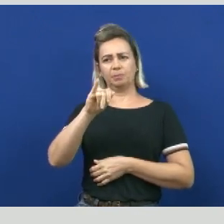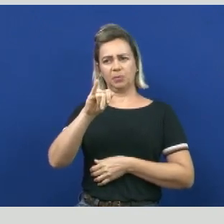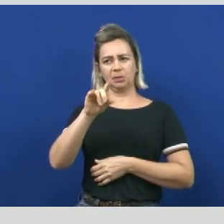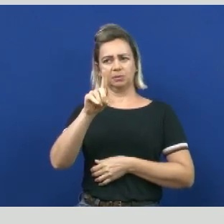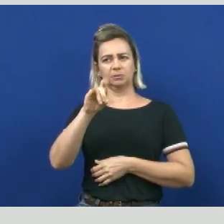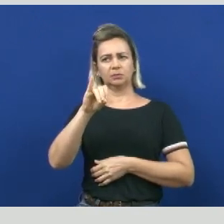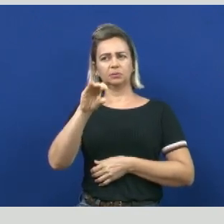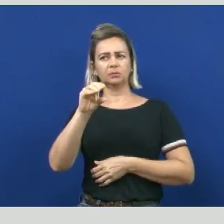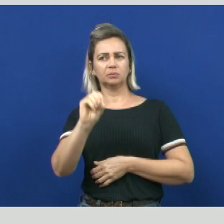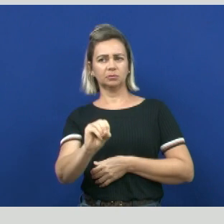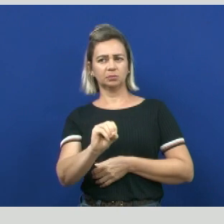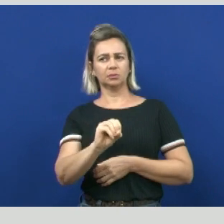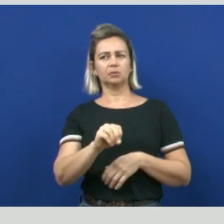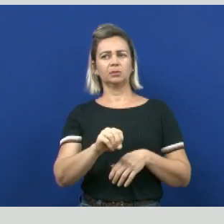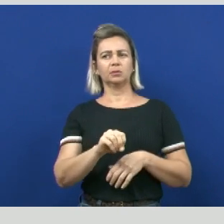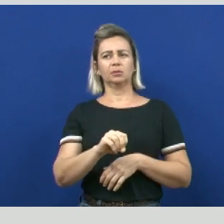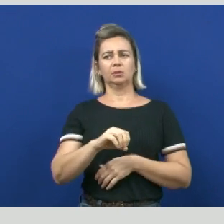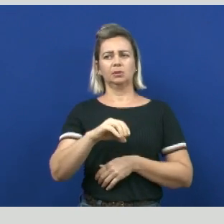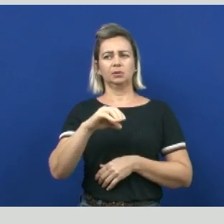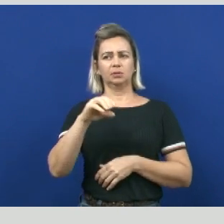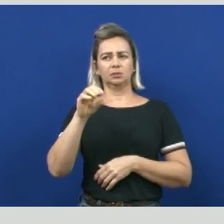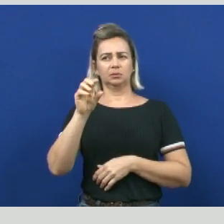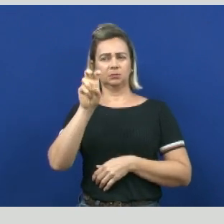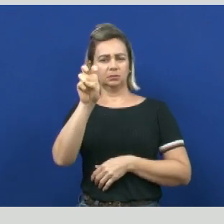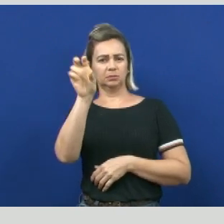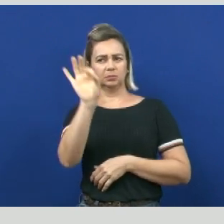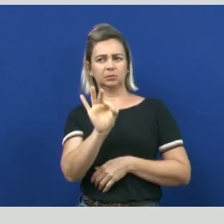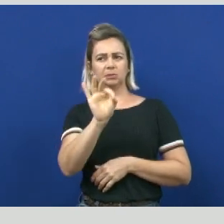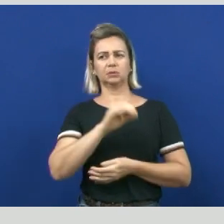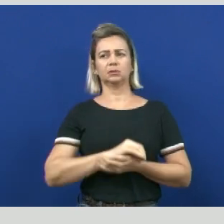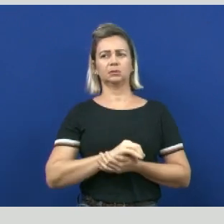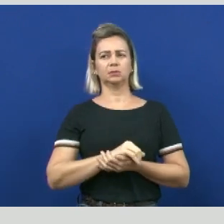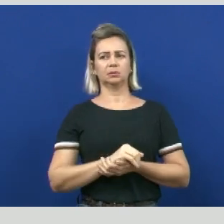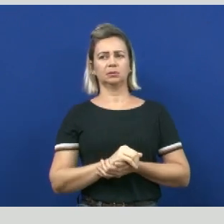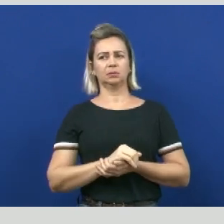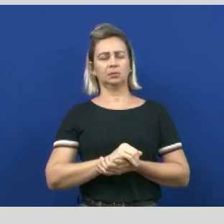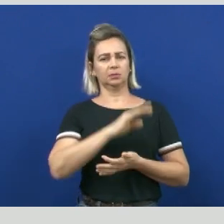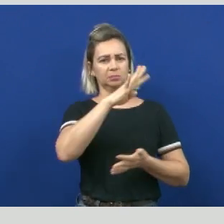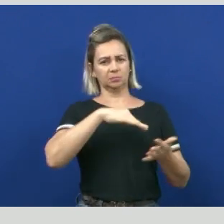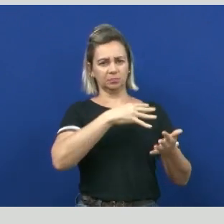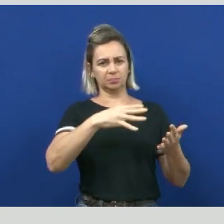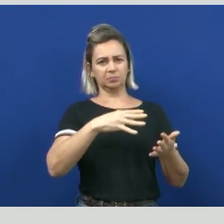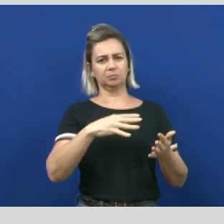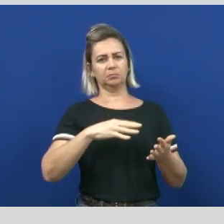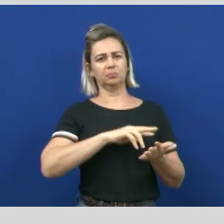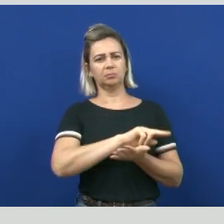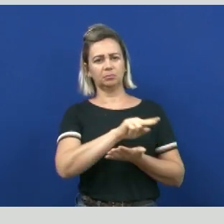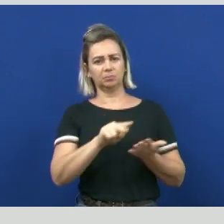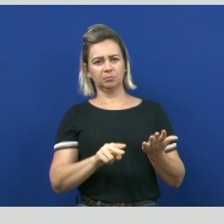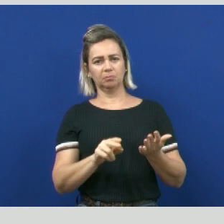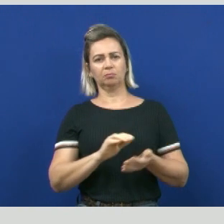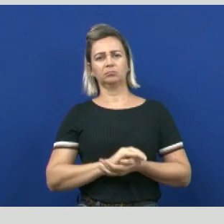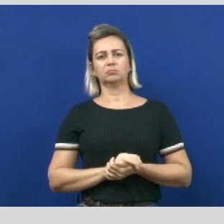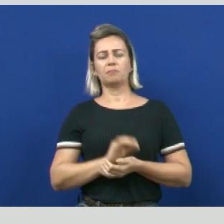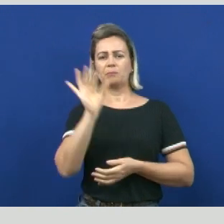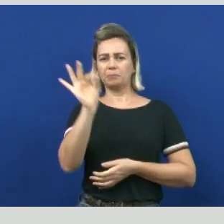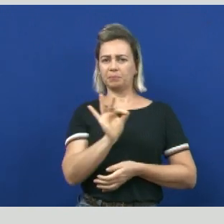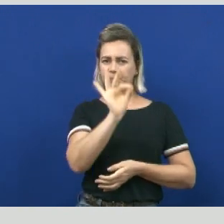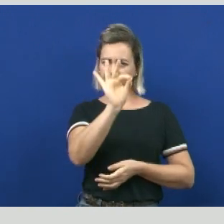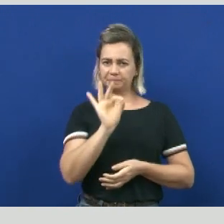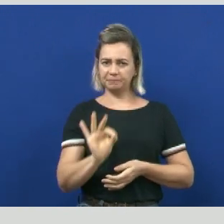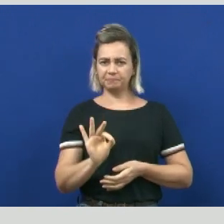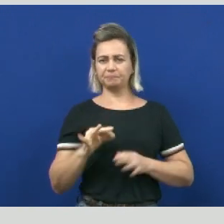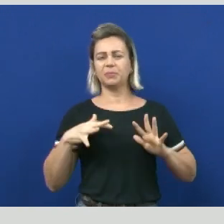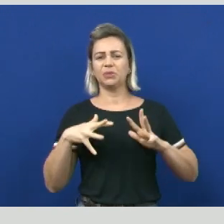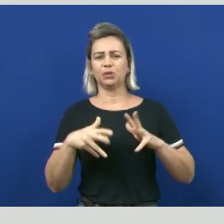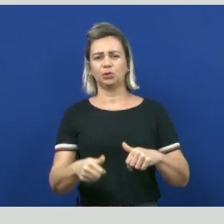2%, ácidos nucleicos com 2%, sais minerais e outras substâncias representam aí 1% da matéria, né, da